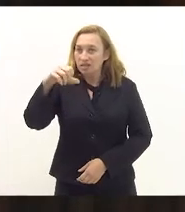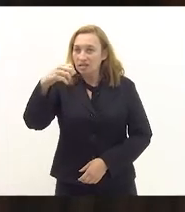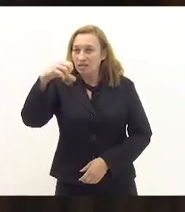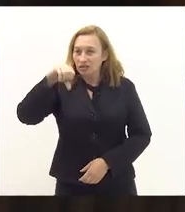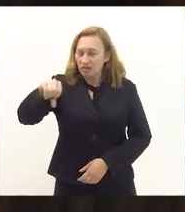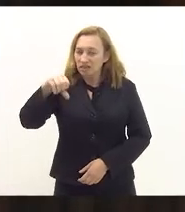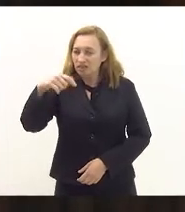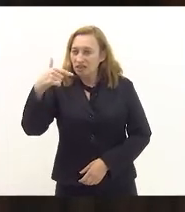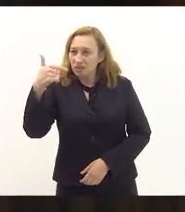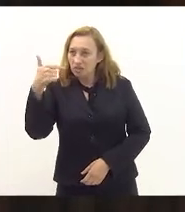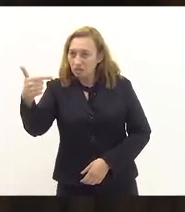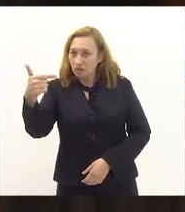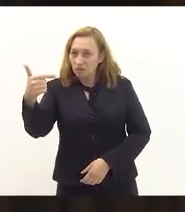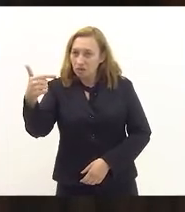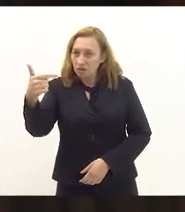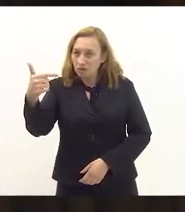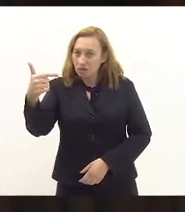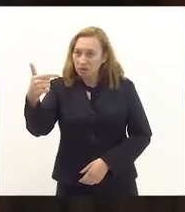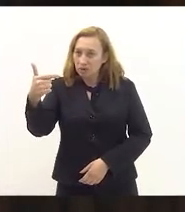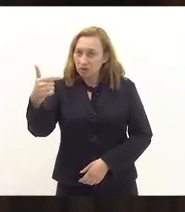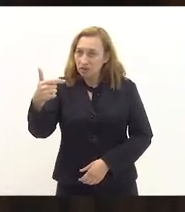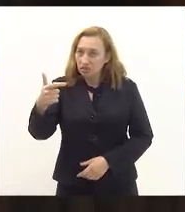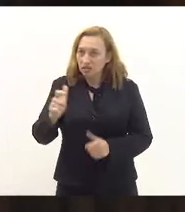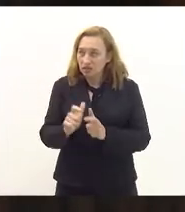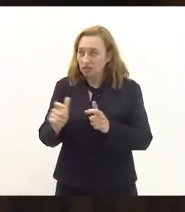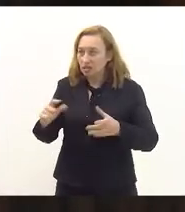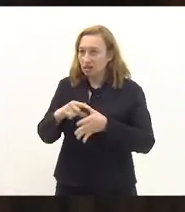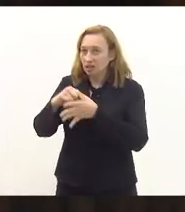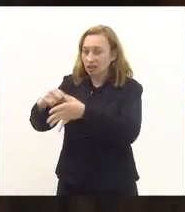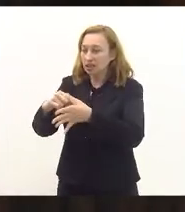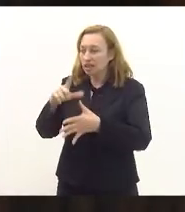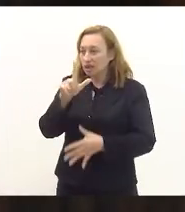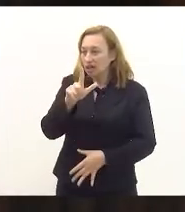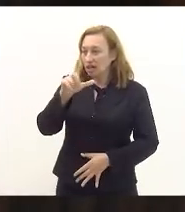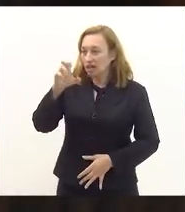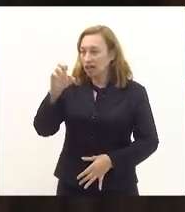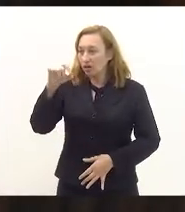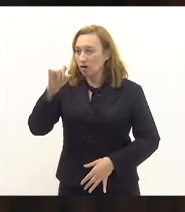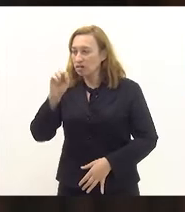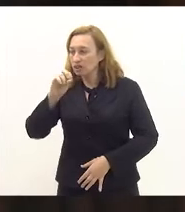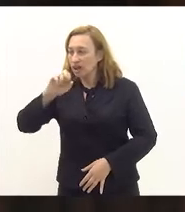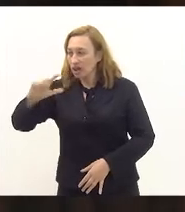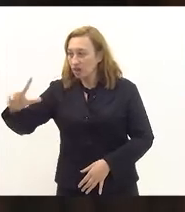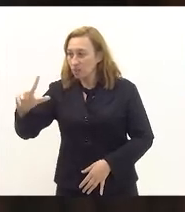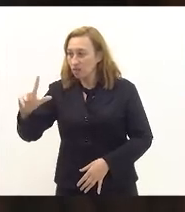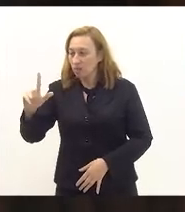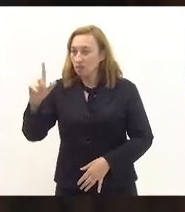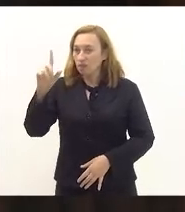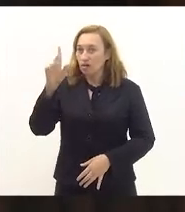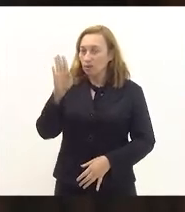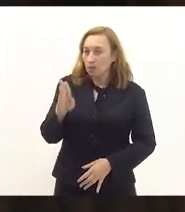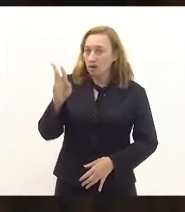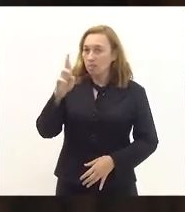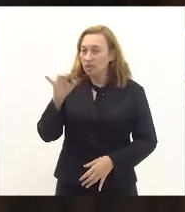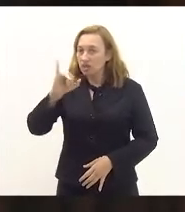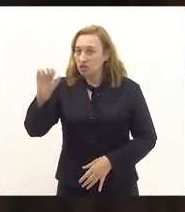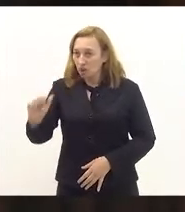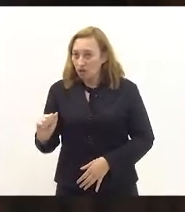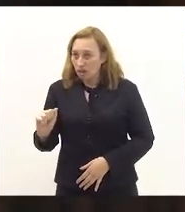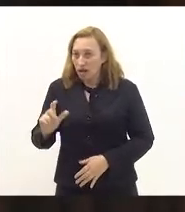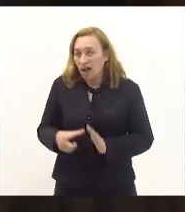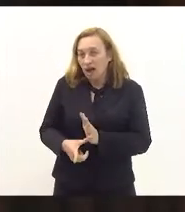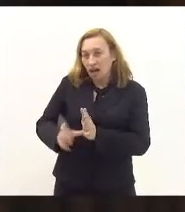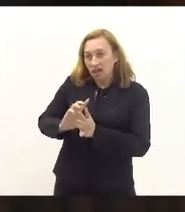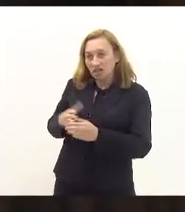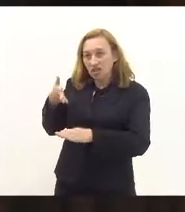1992, e era lá o nosso grande líder, Leonel Brizola, à frente do governo do Estado. E antes de nós chegarmos